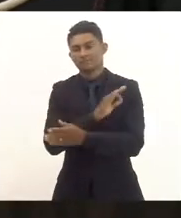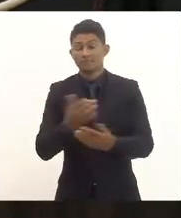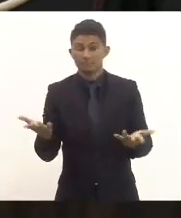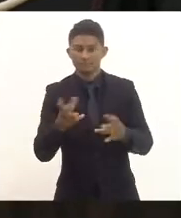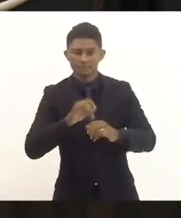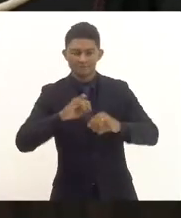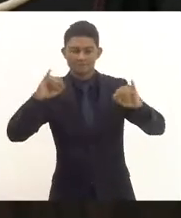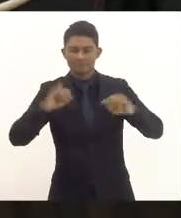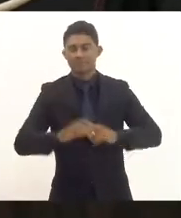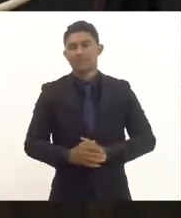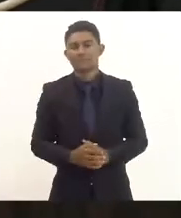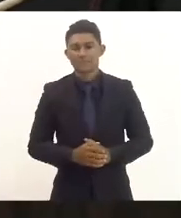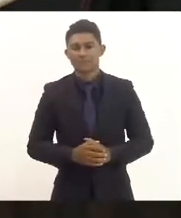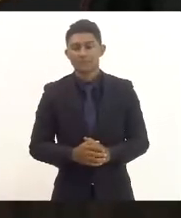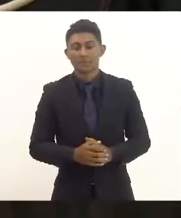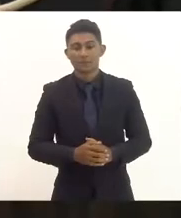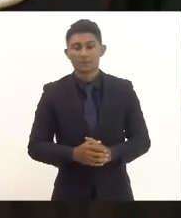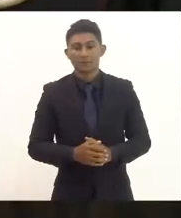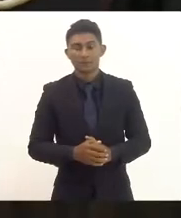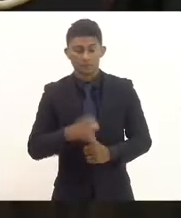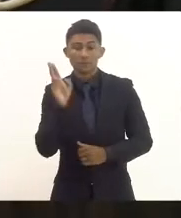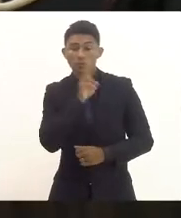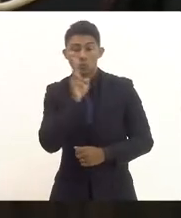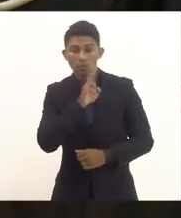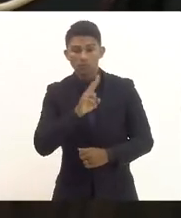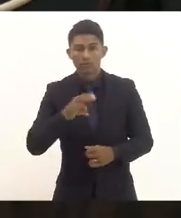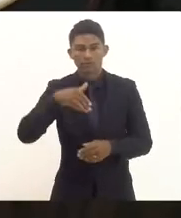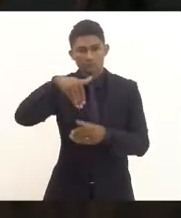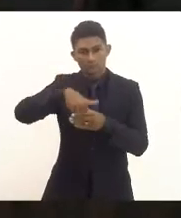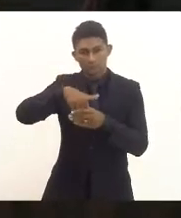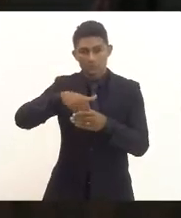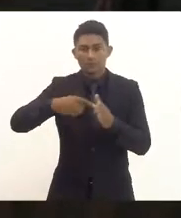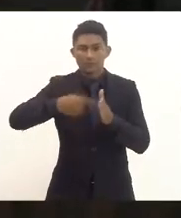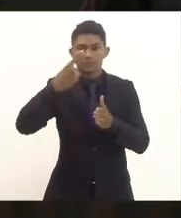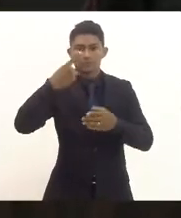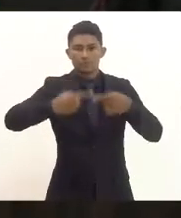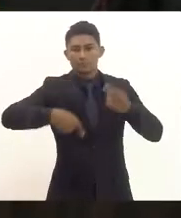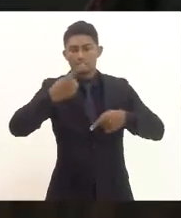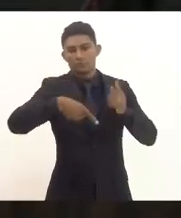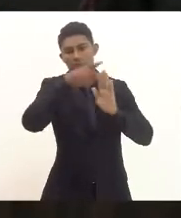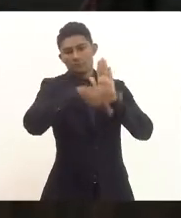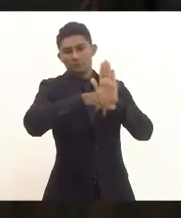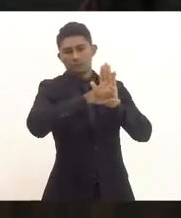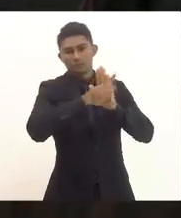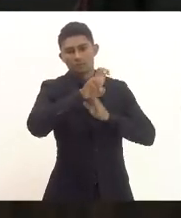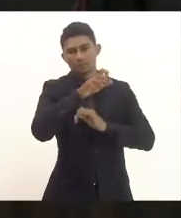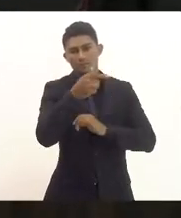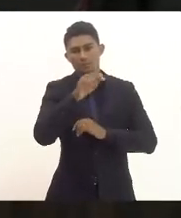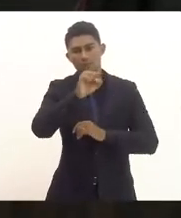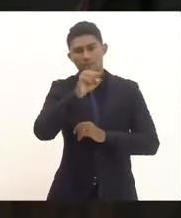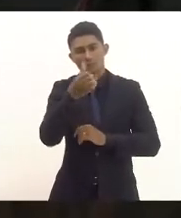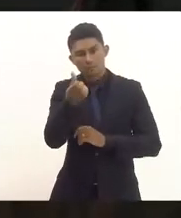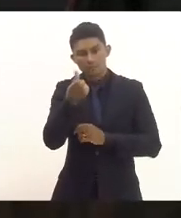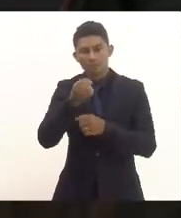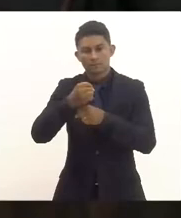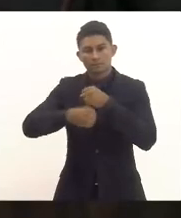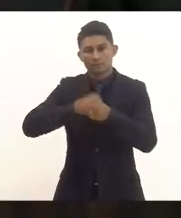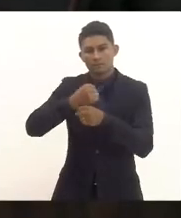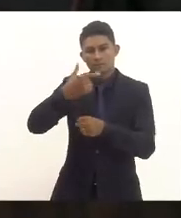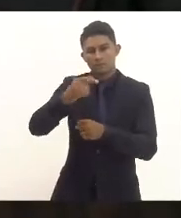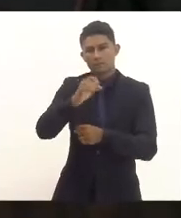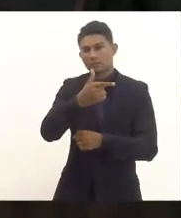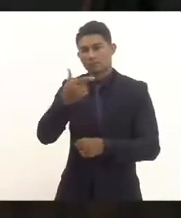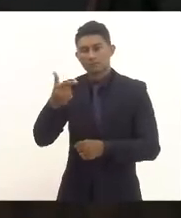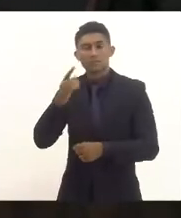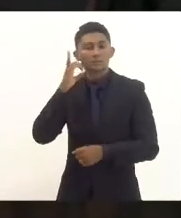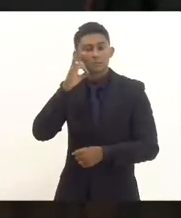anúncio em regime de urgência em votação em discussão única projeto de lei 578 meia de 22 de autoria do